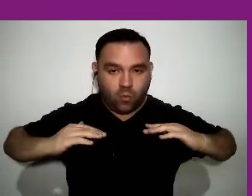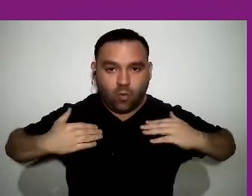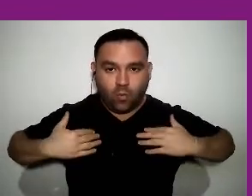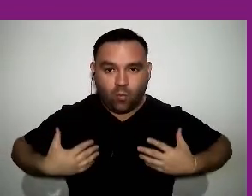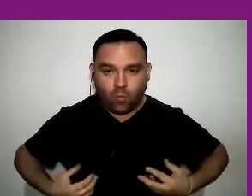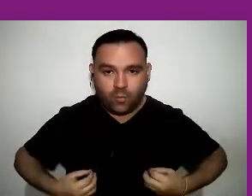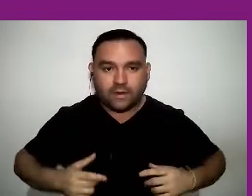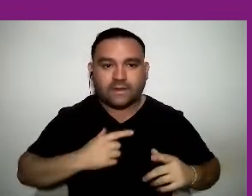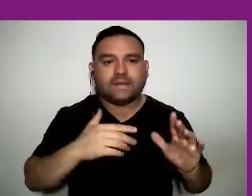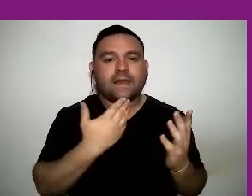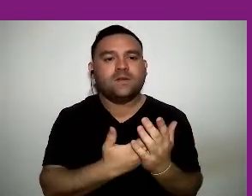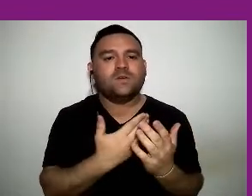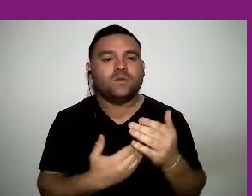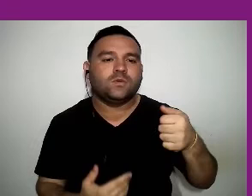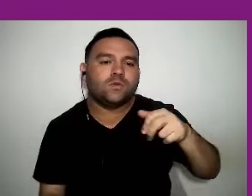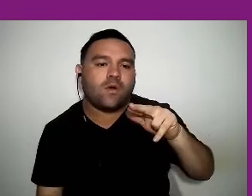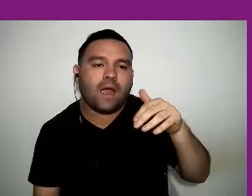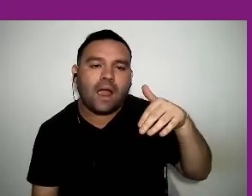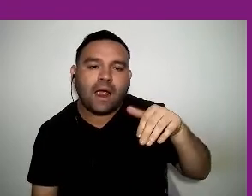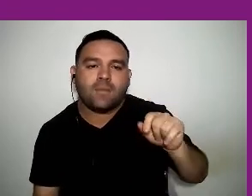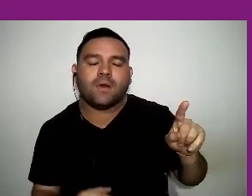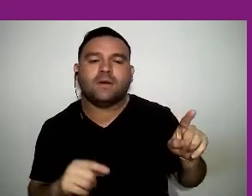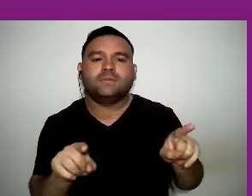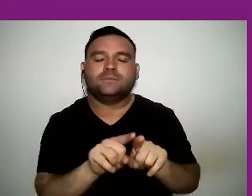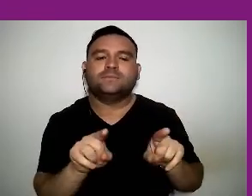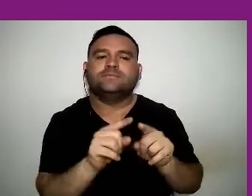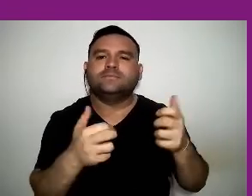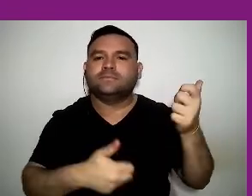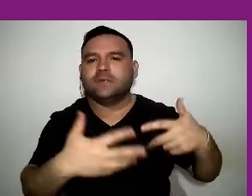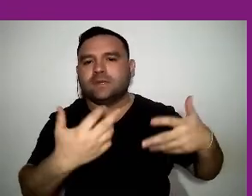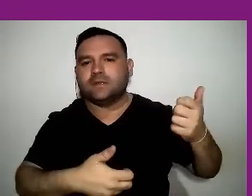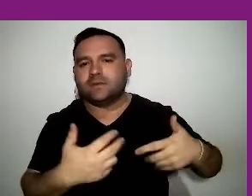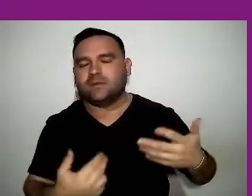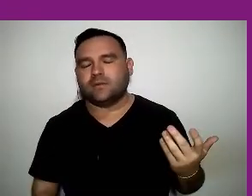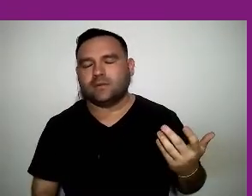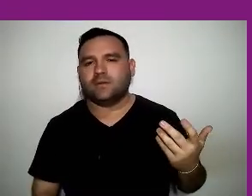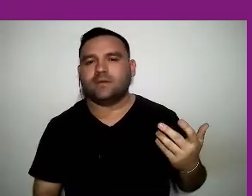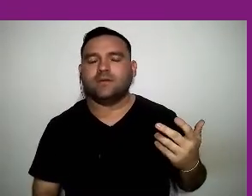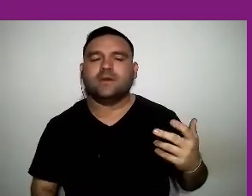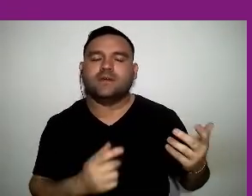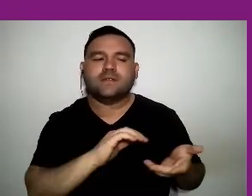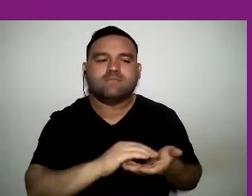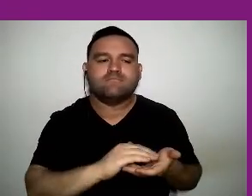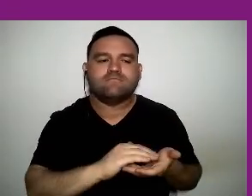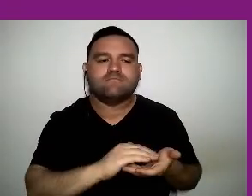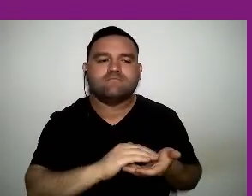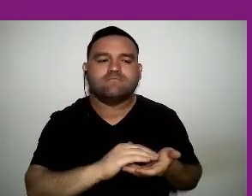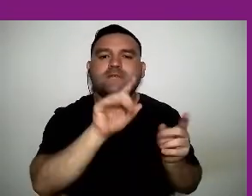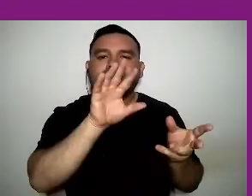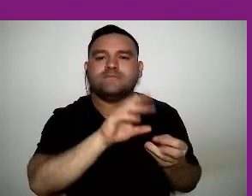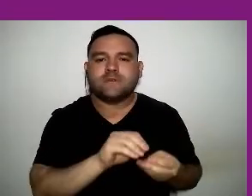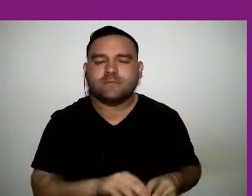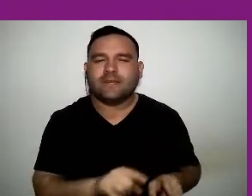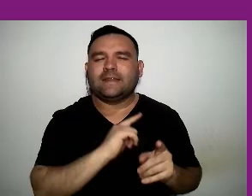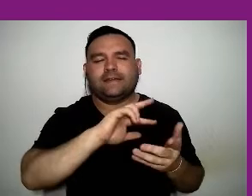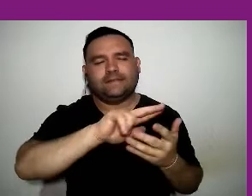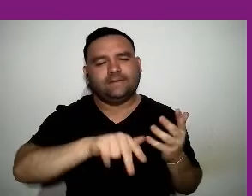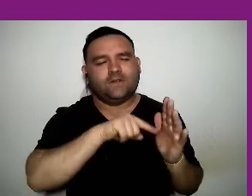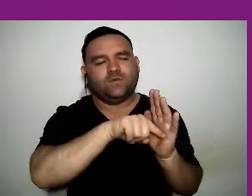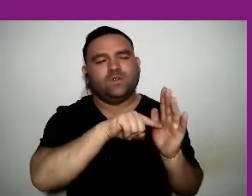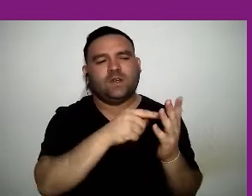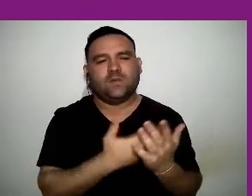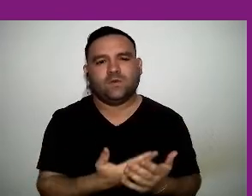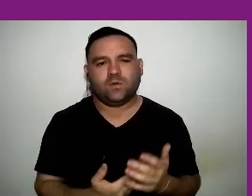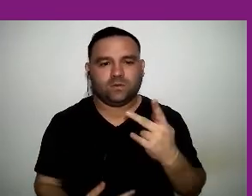estudo ARMA, por exemplo, que fala sobre o volume, os desfechos. Nós fizemos vários estudos